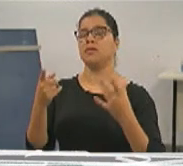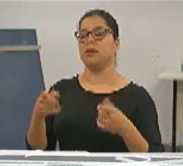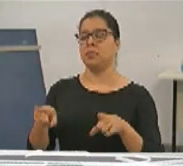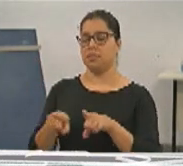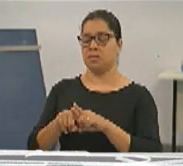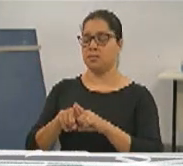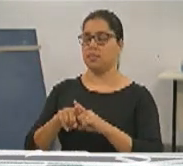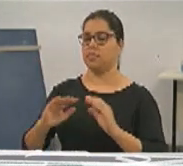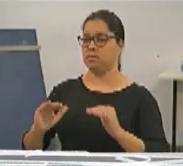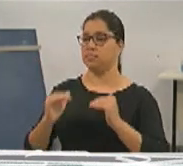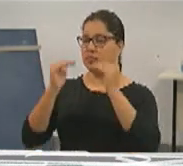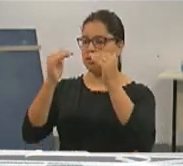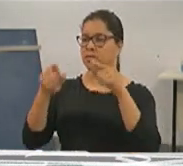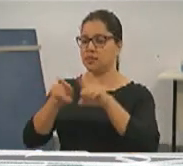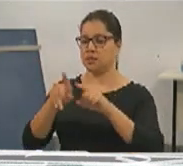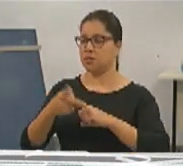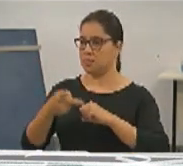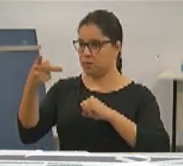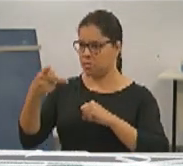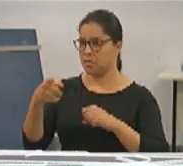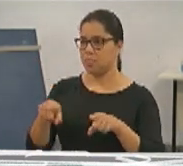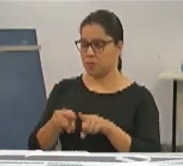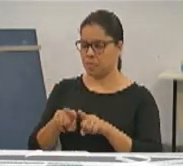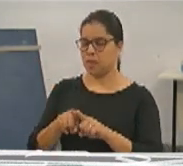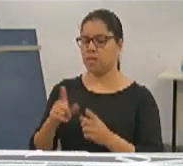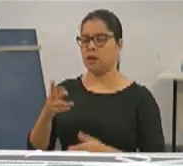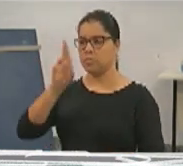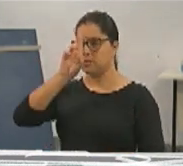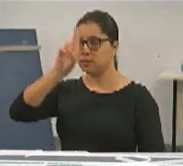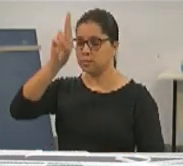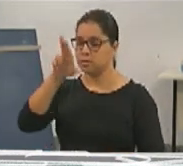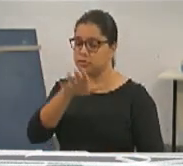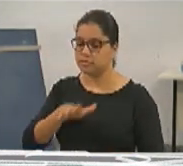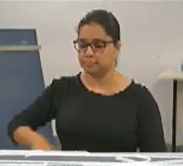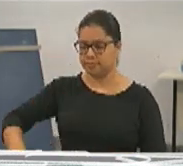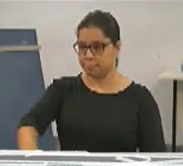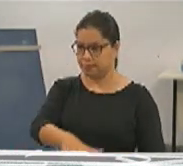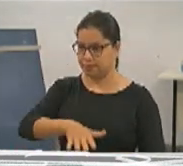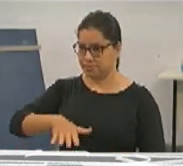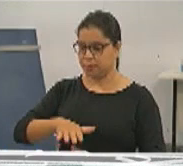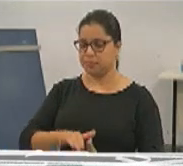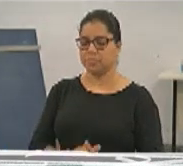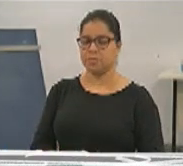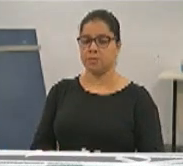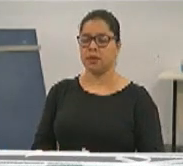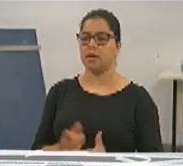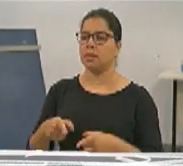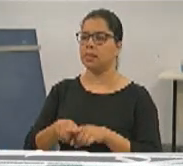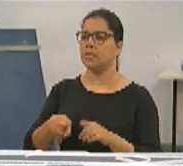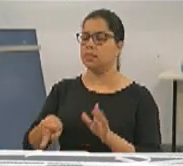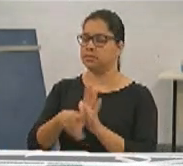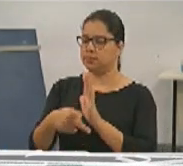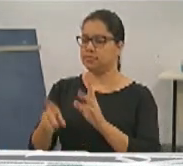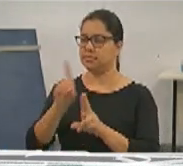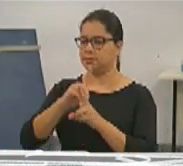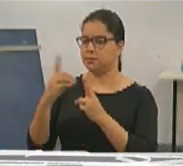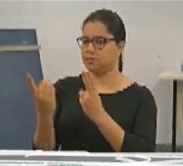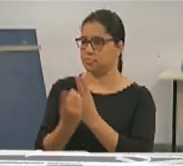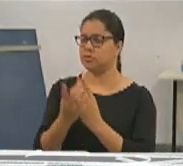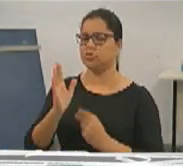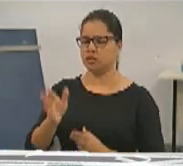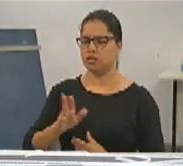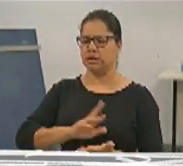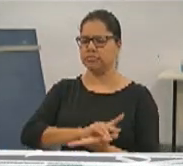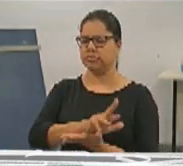pós-graduação MBA em Gestão Ambiental. Na universidade, eu já tive a oportunidade de atuar em